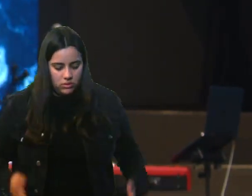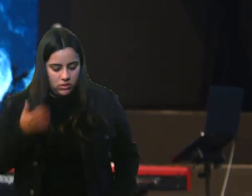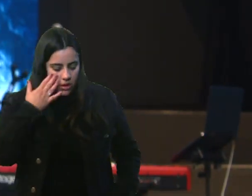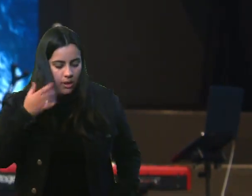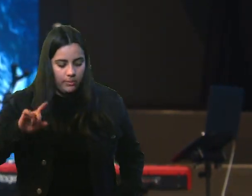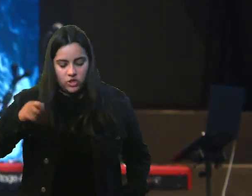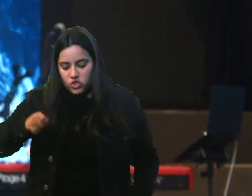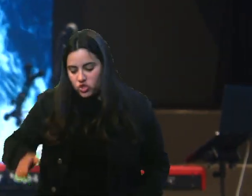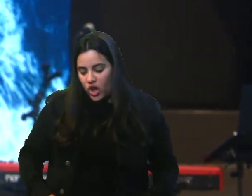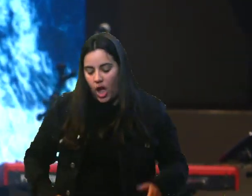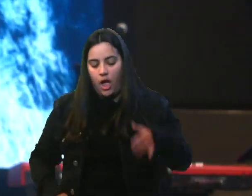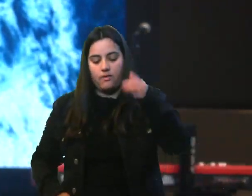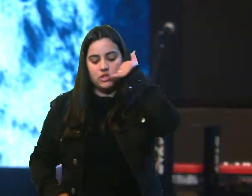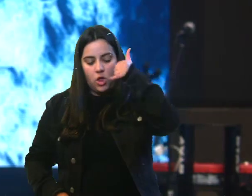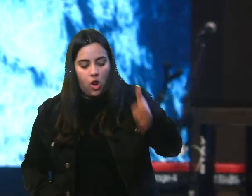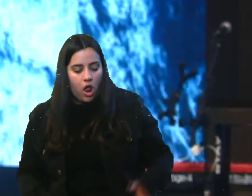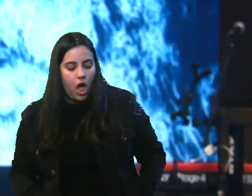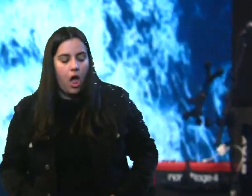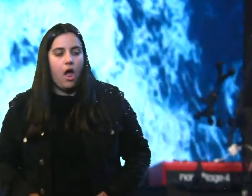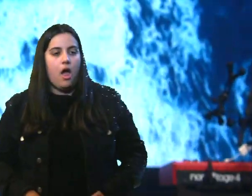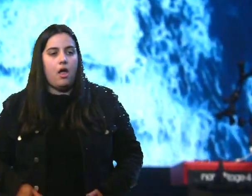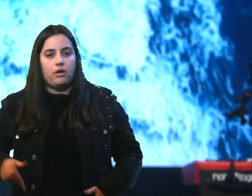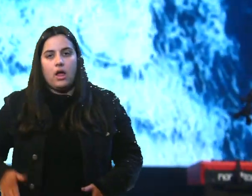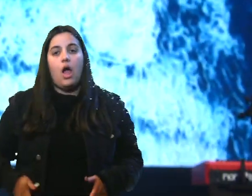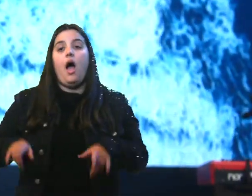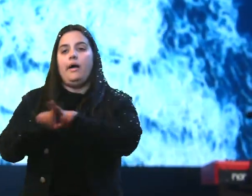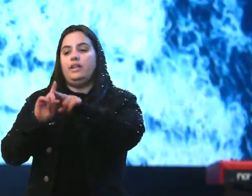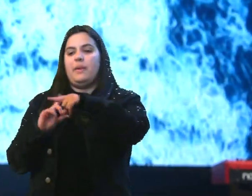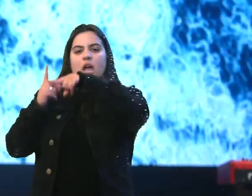chave, carteira, celular e a cruz.